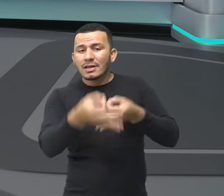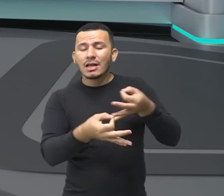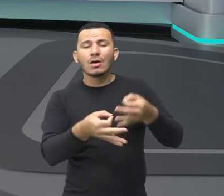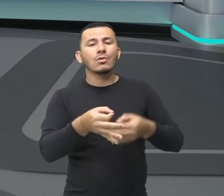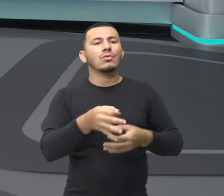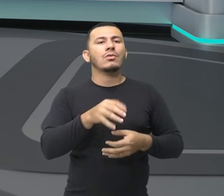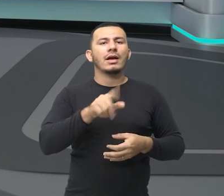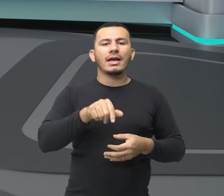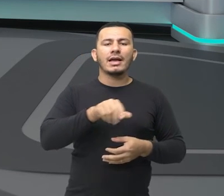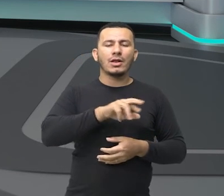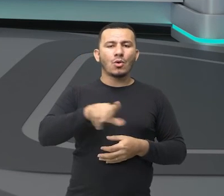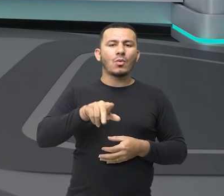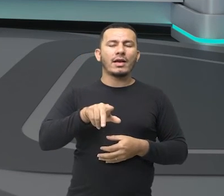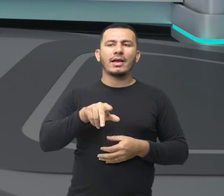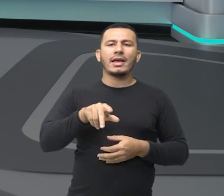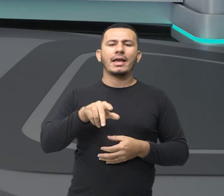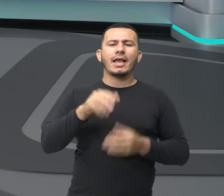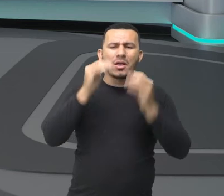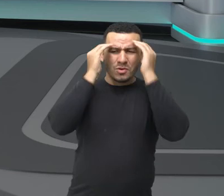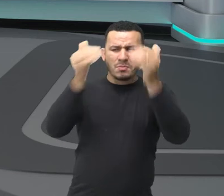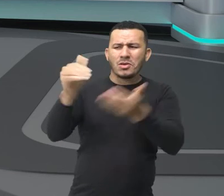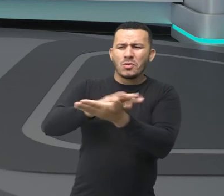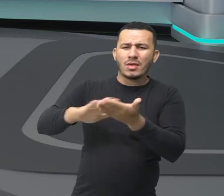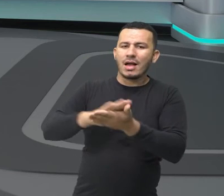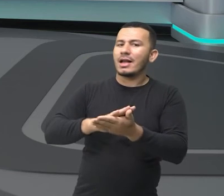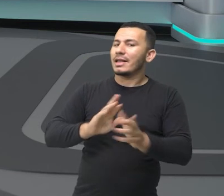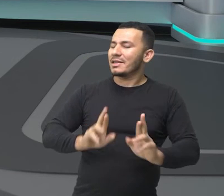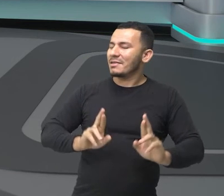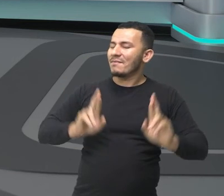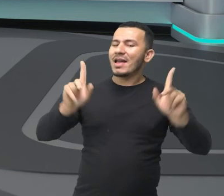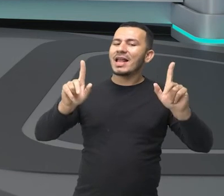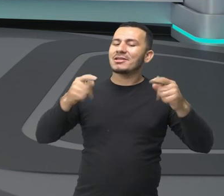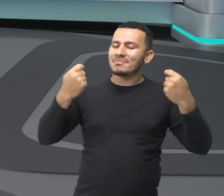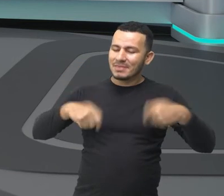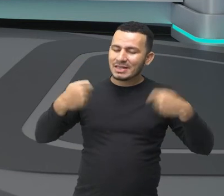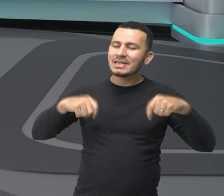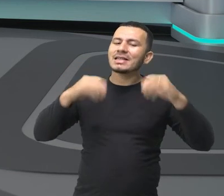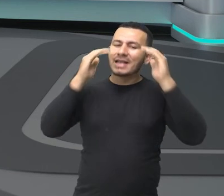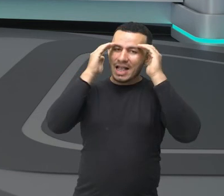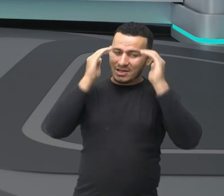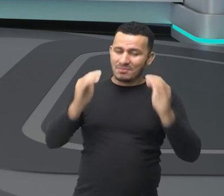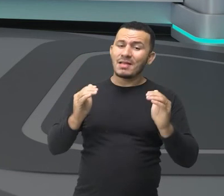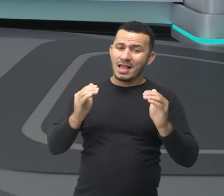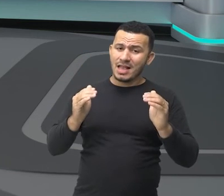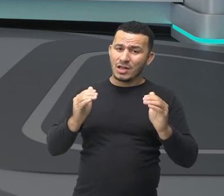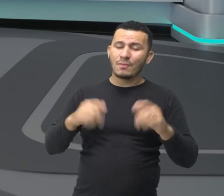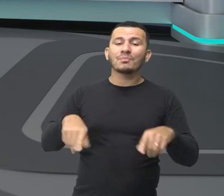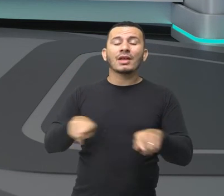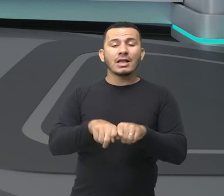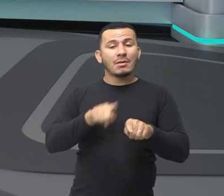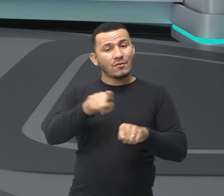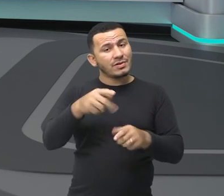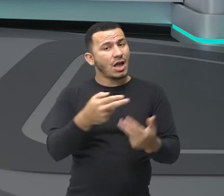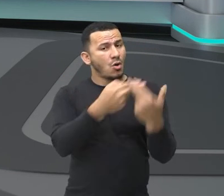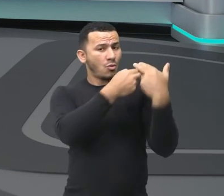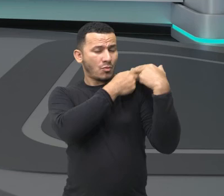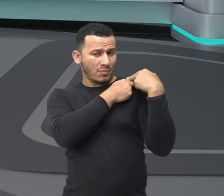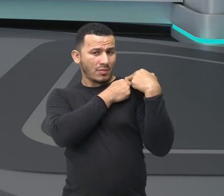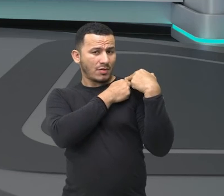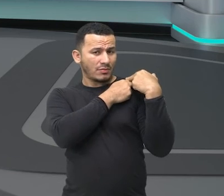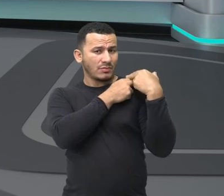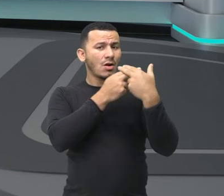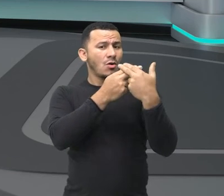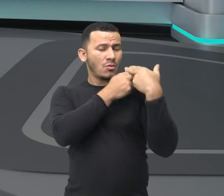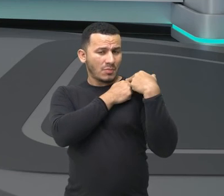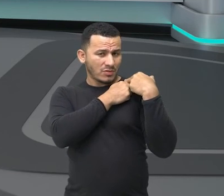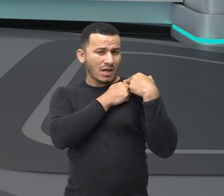significa que você não tenha que respeitar os outros. E, principalmente, não significa que você não seja responsável por